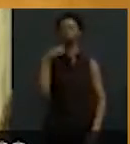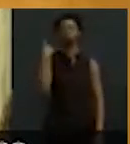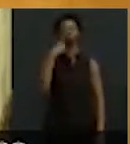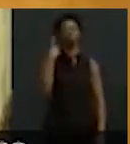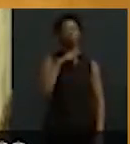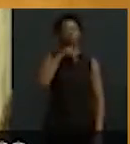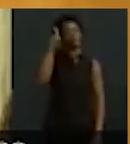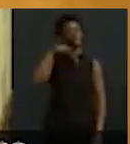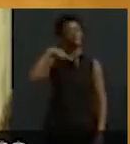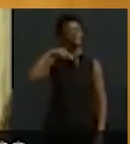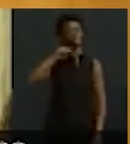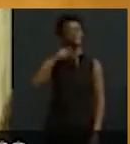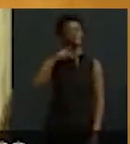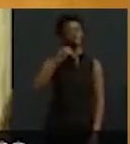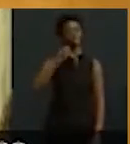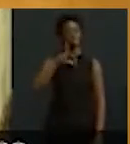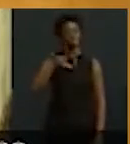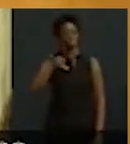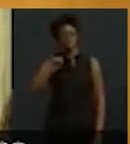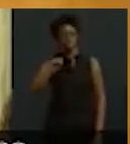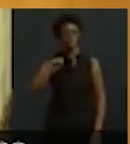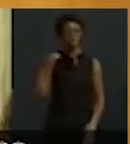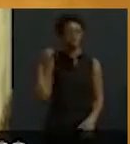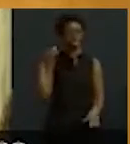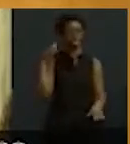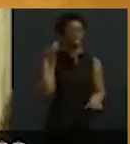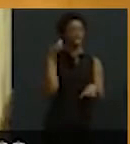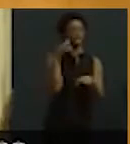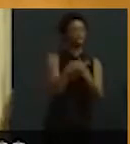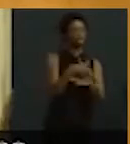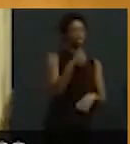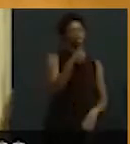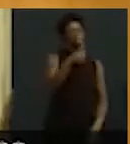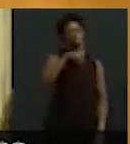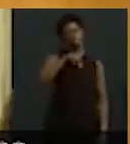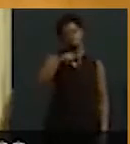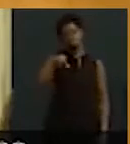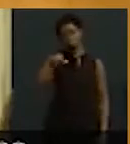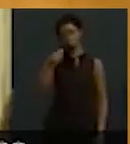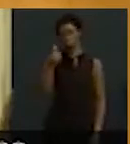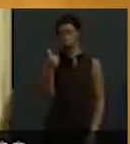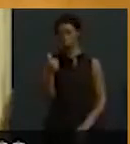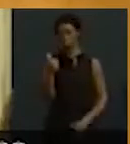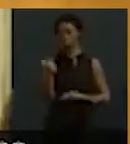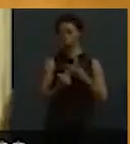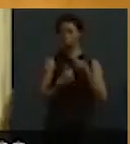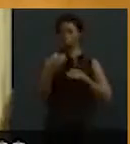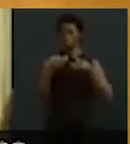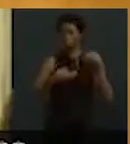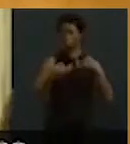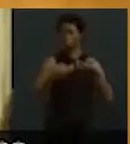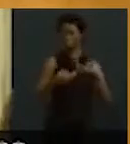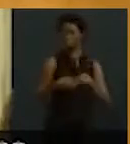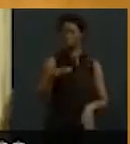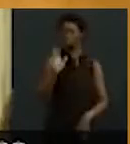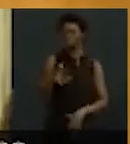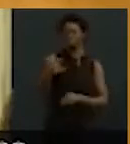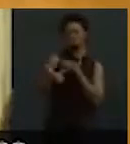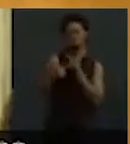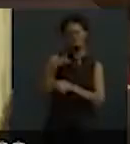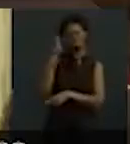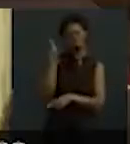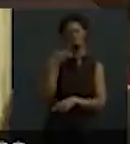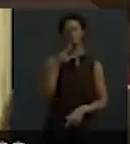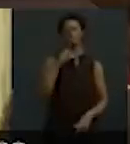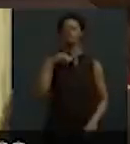na carreira diplomática em 1991. Após ter prestado serviço em Roma,